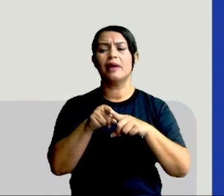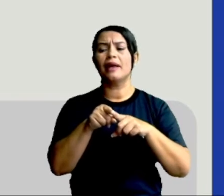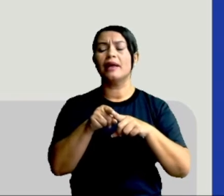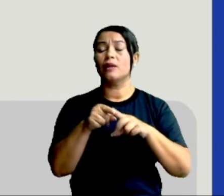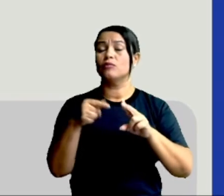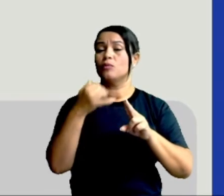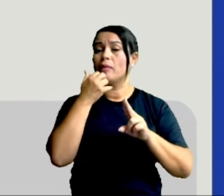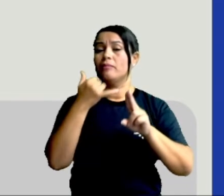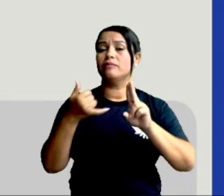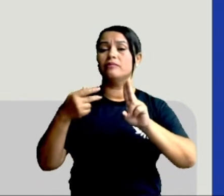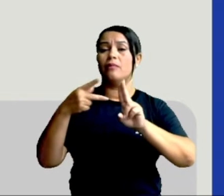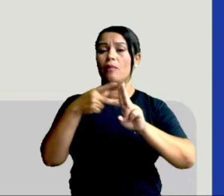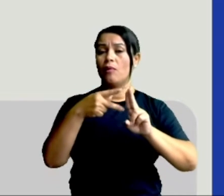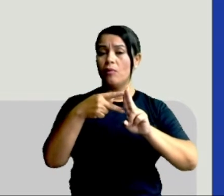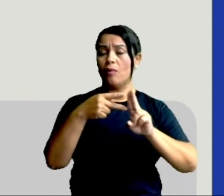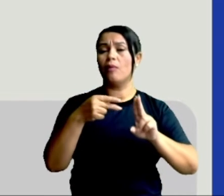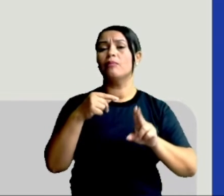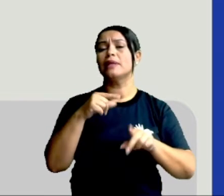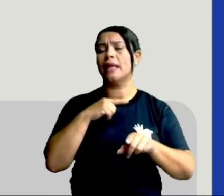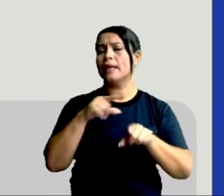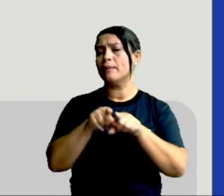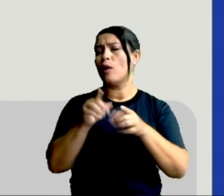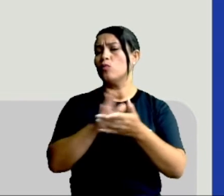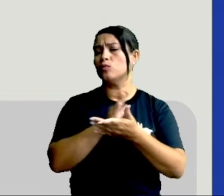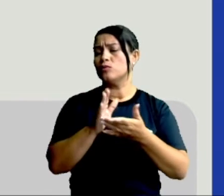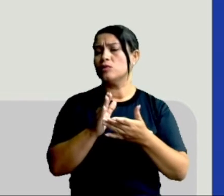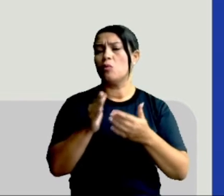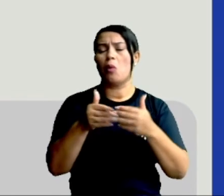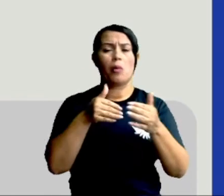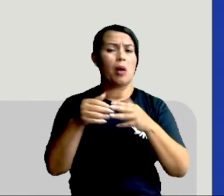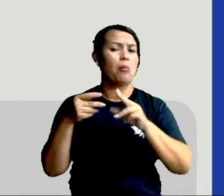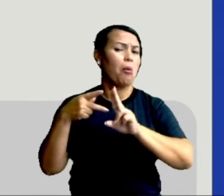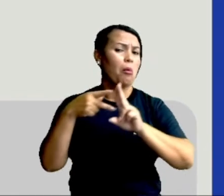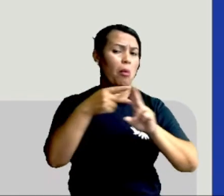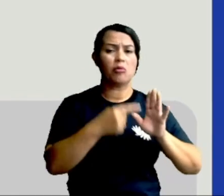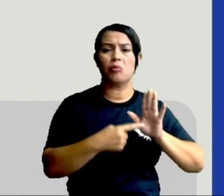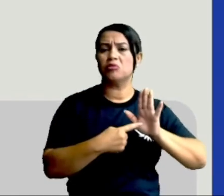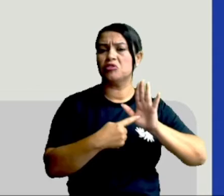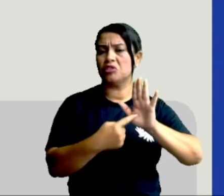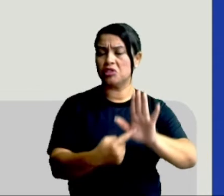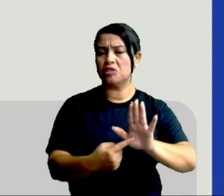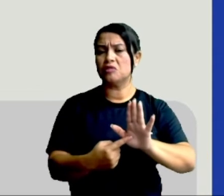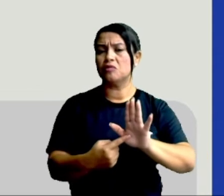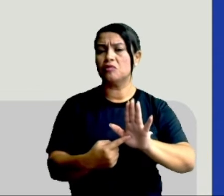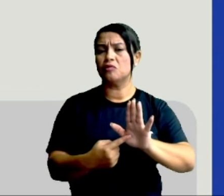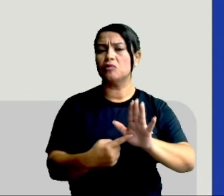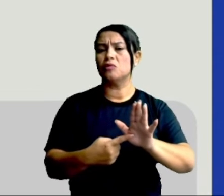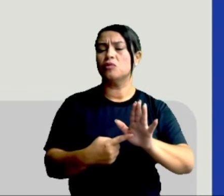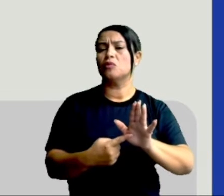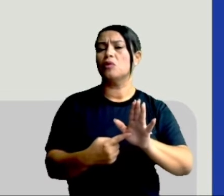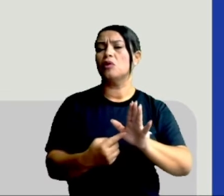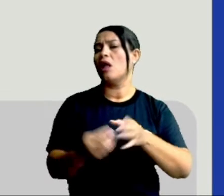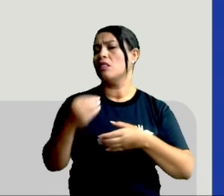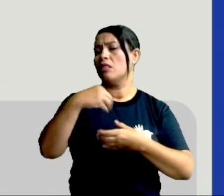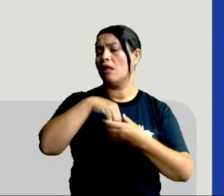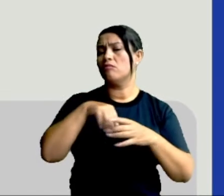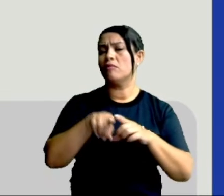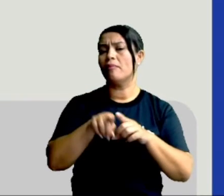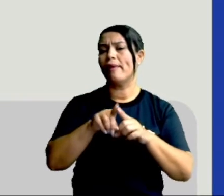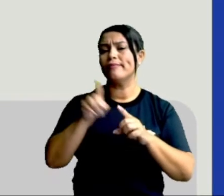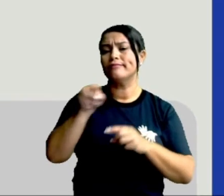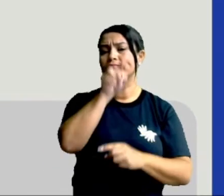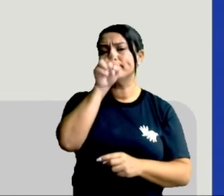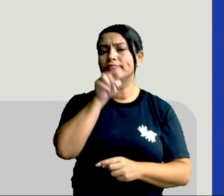expressão citada anteriormente. Qualquer pronome, pode ser o demonstrativo, possessivo, indefinidos, os